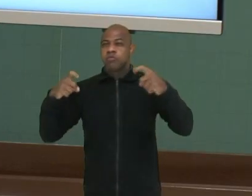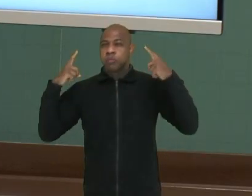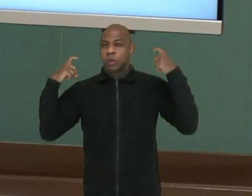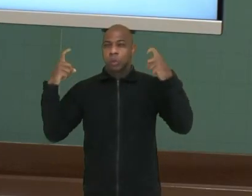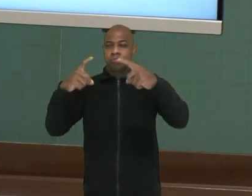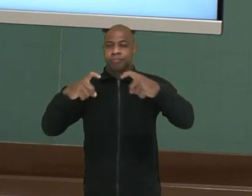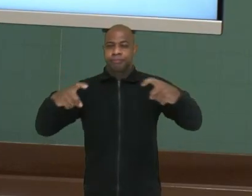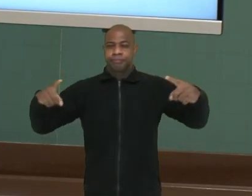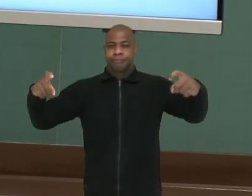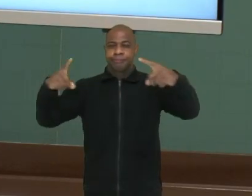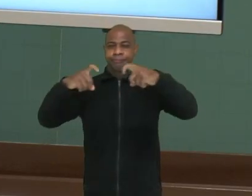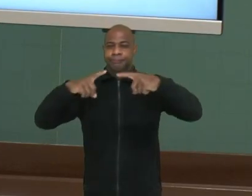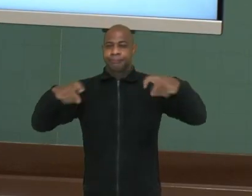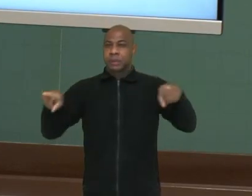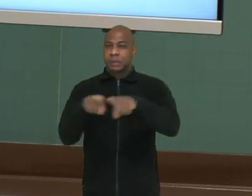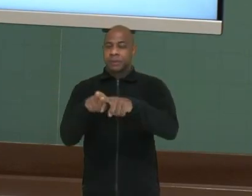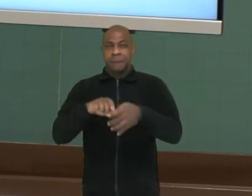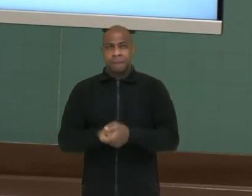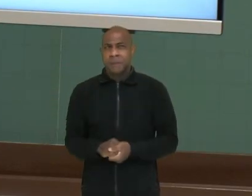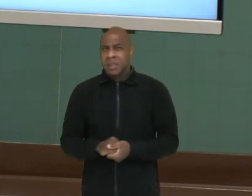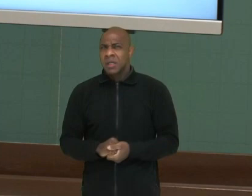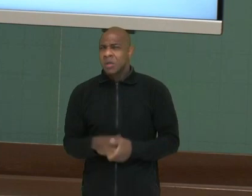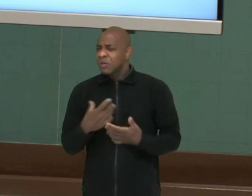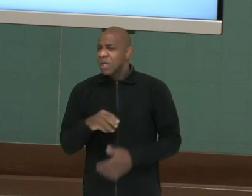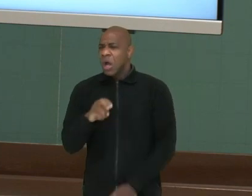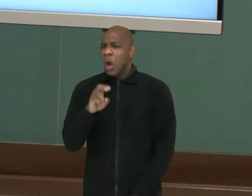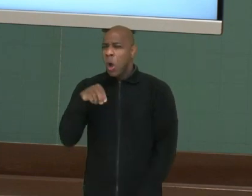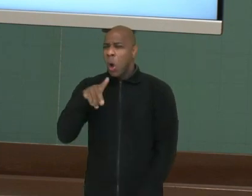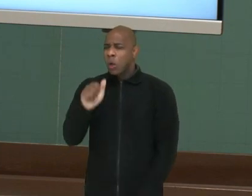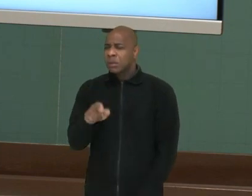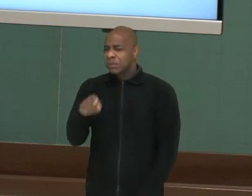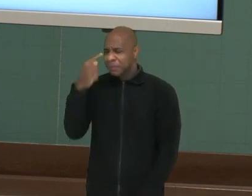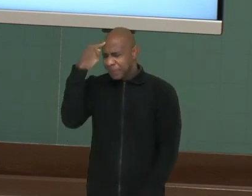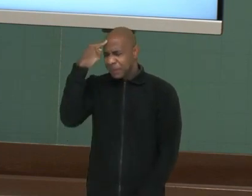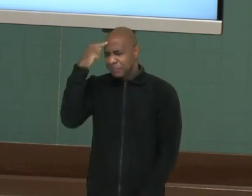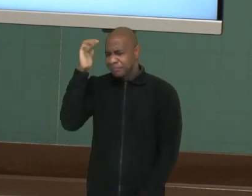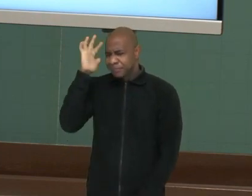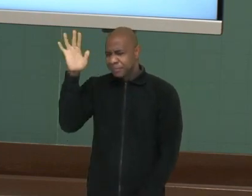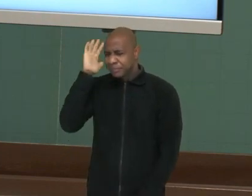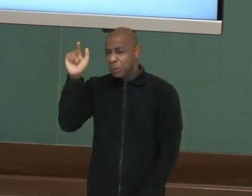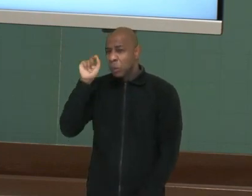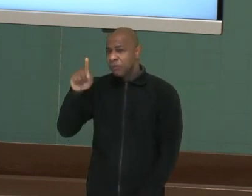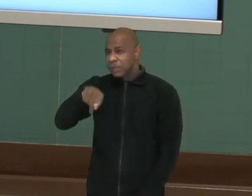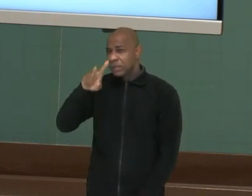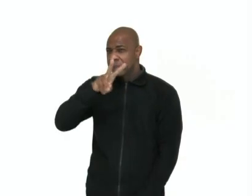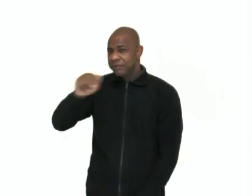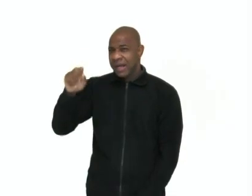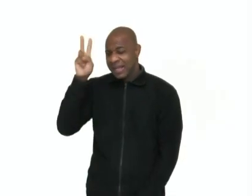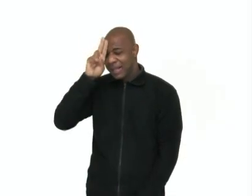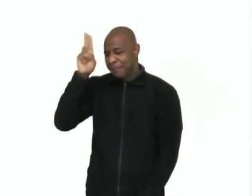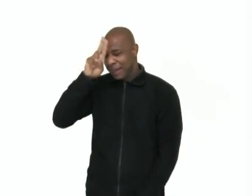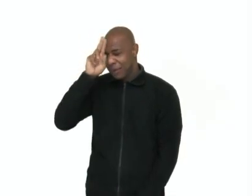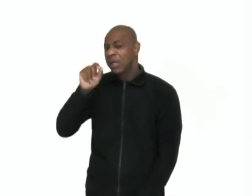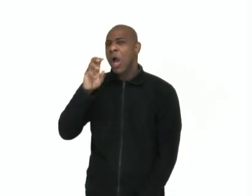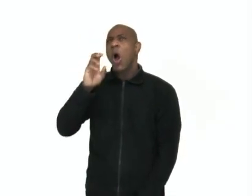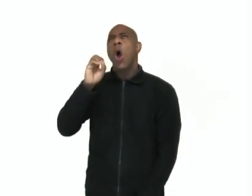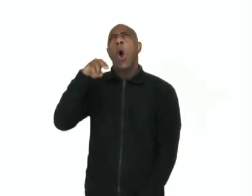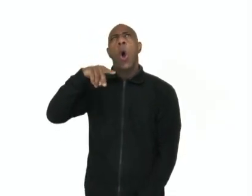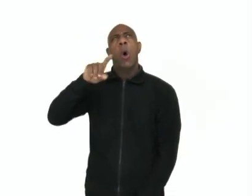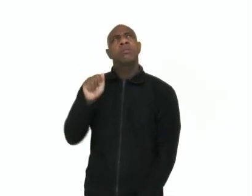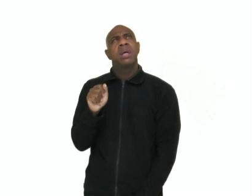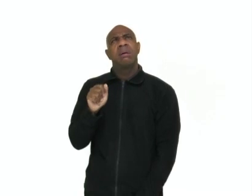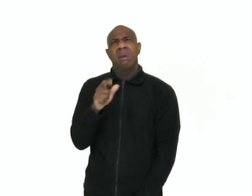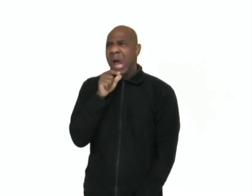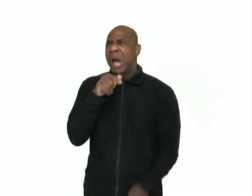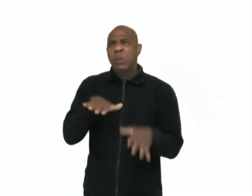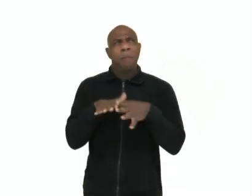aqui. Quando fala em onda, eu sei que na sua cabeça você vai lembrar da onda do mar. Só que, pessoal, tem que